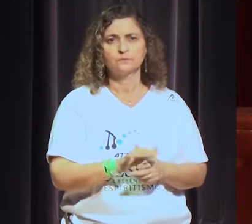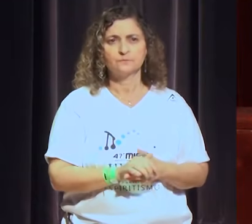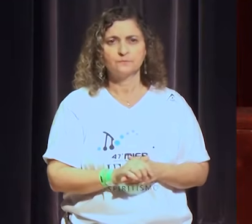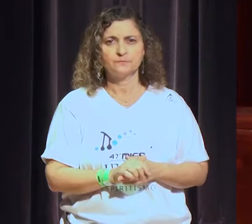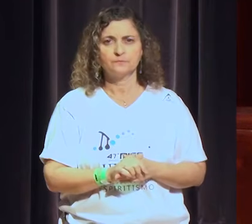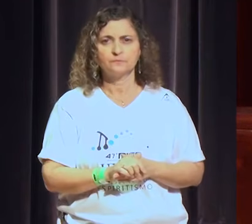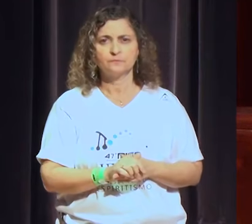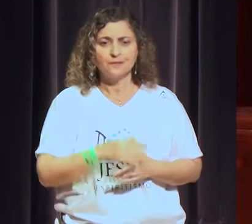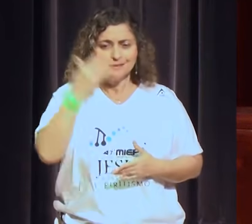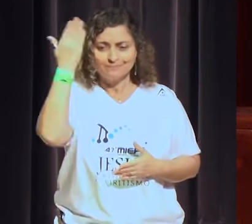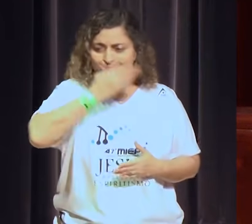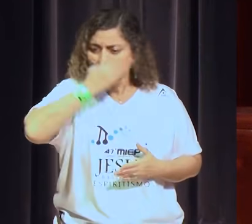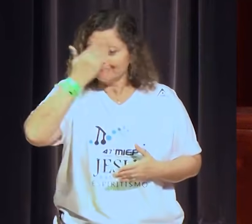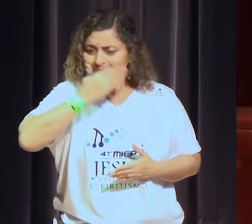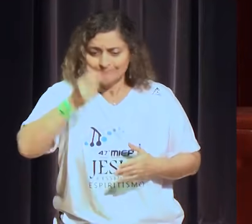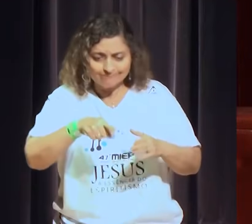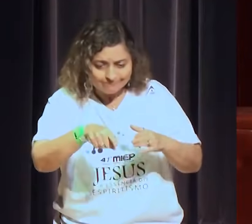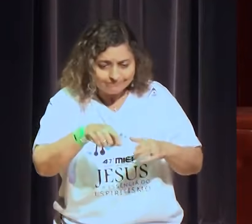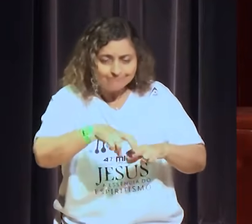Eu não vejo.